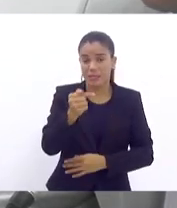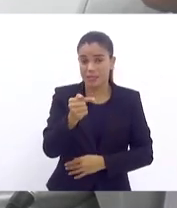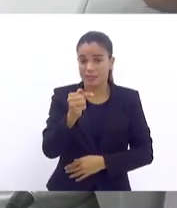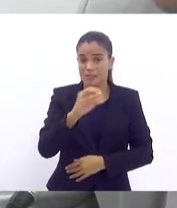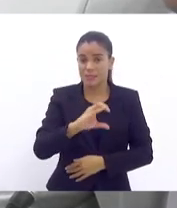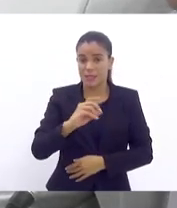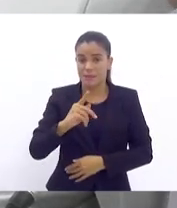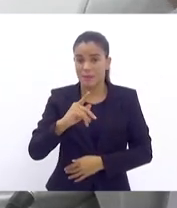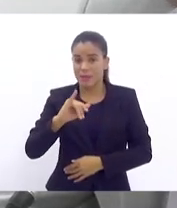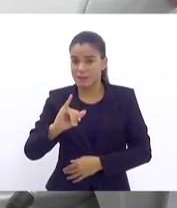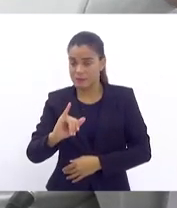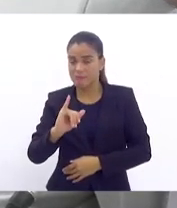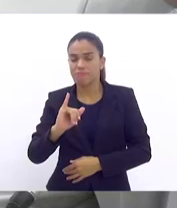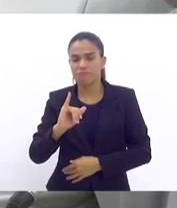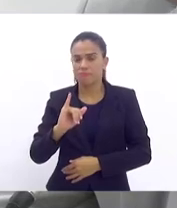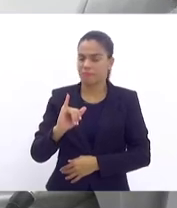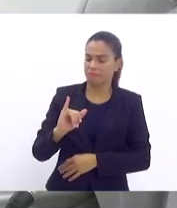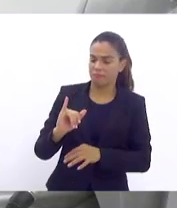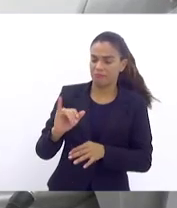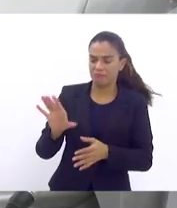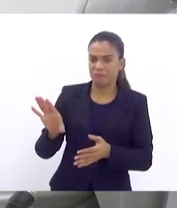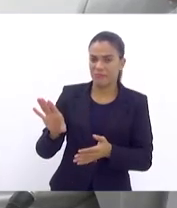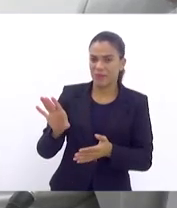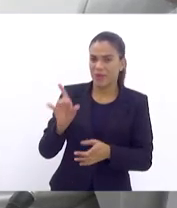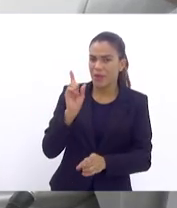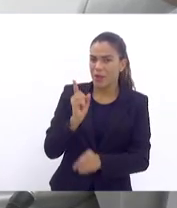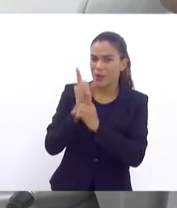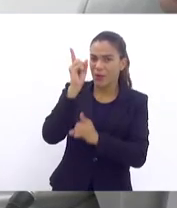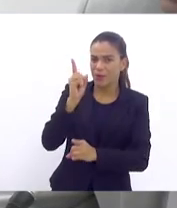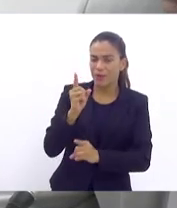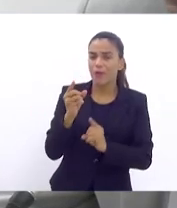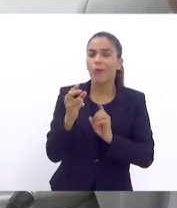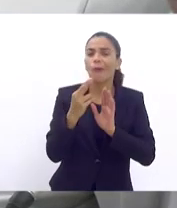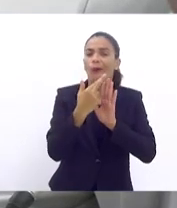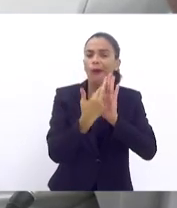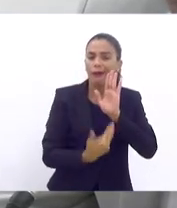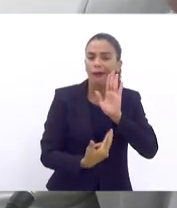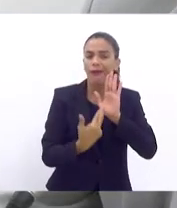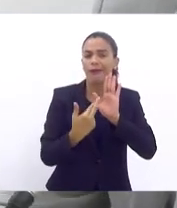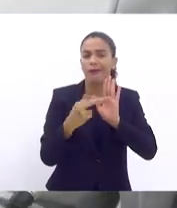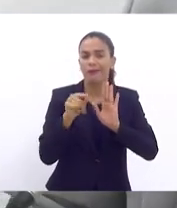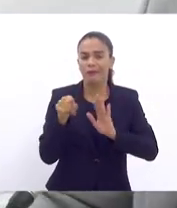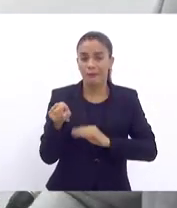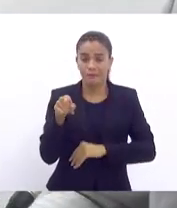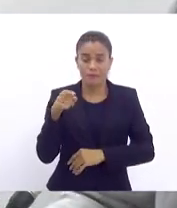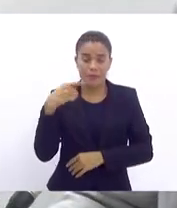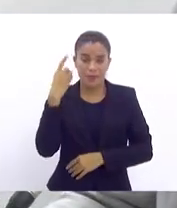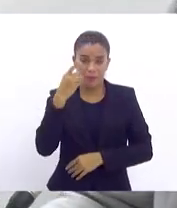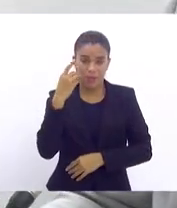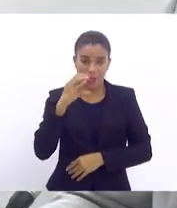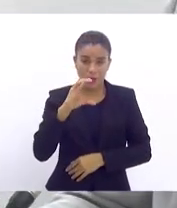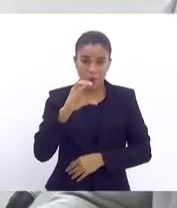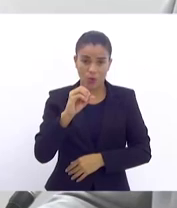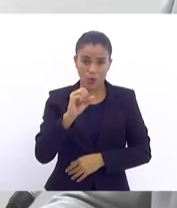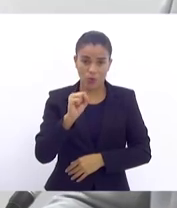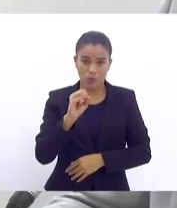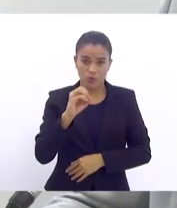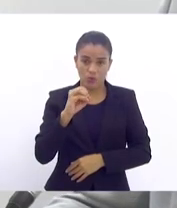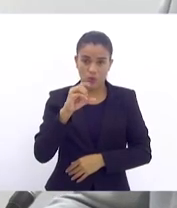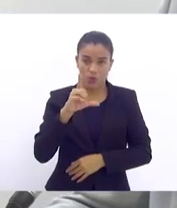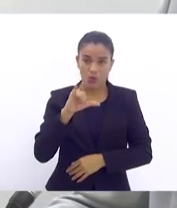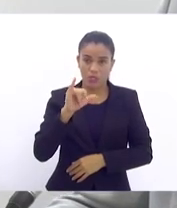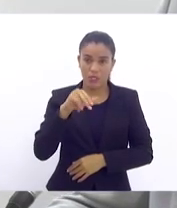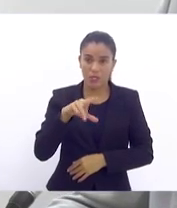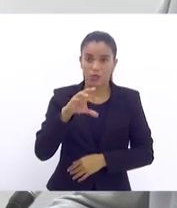a Regimento me deparo com uma um requerimento de CPI do deputado cozzolino sobre hidrômetros